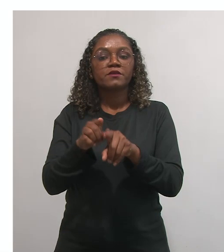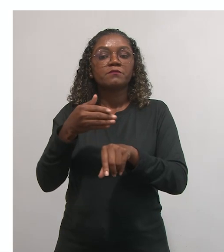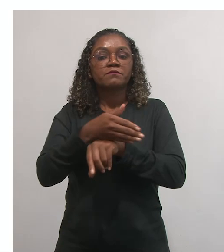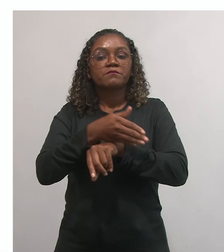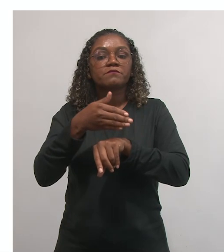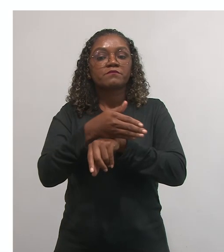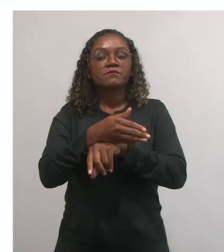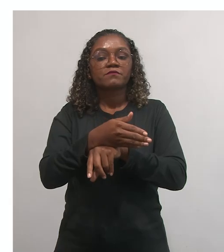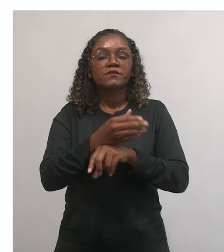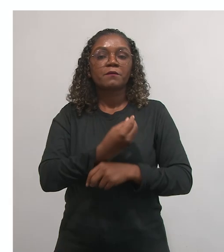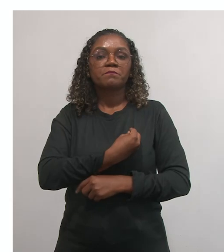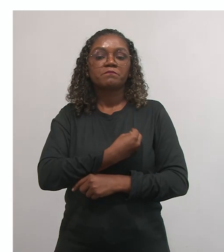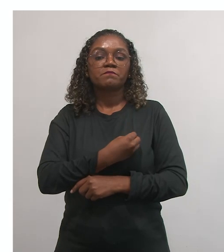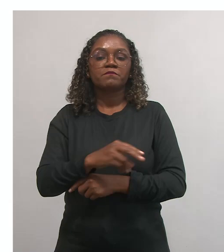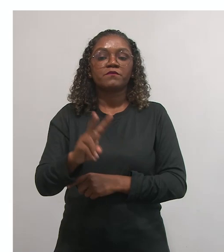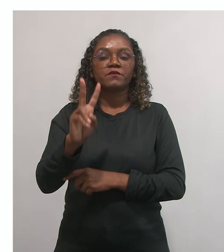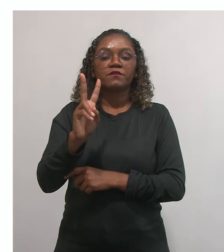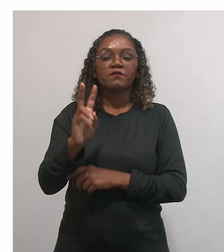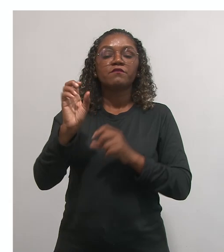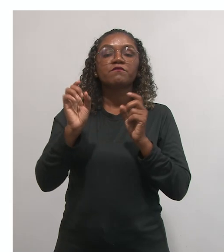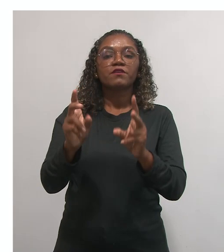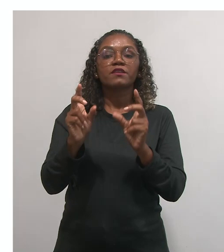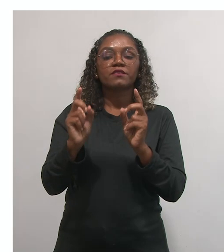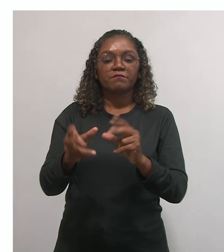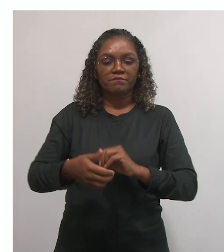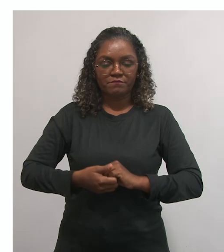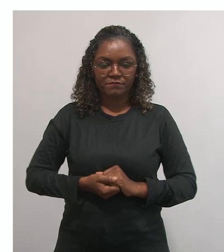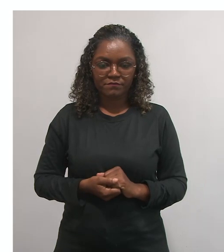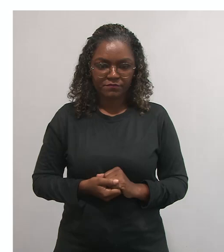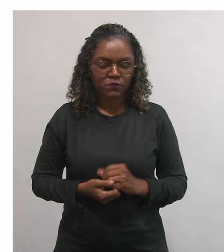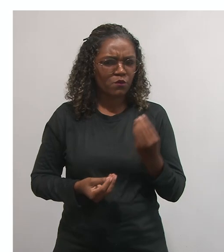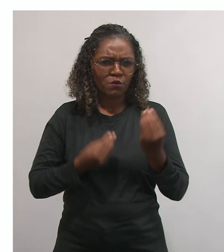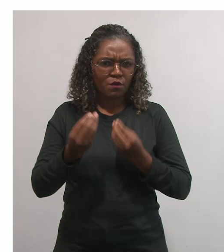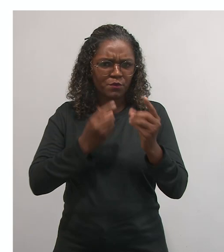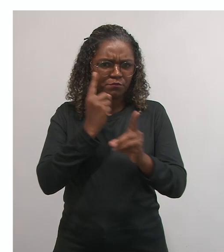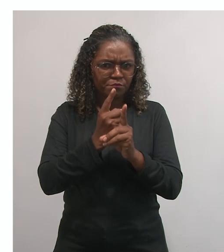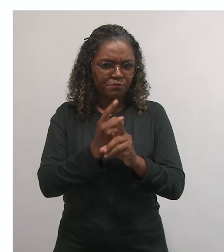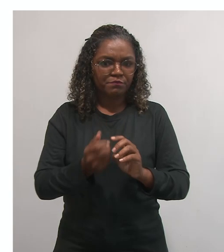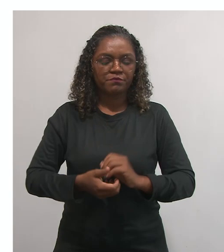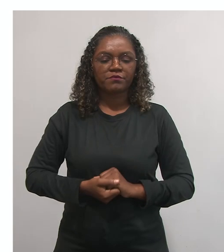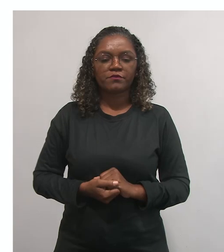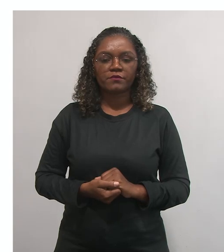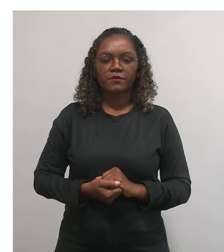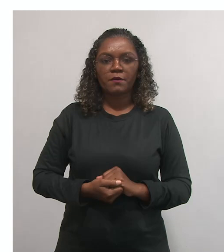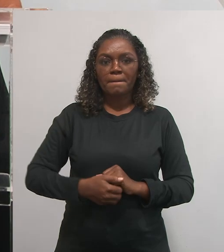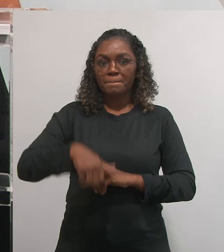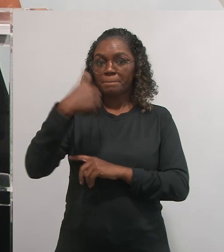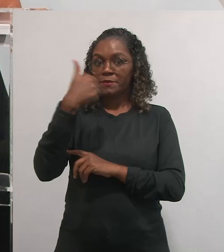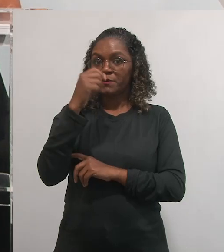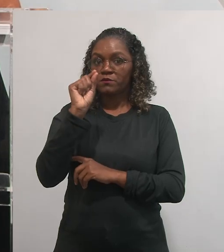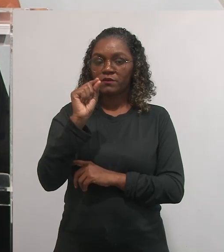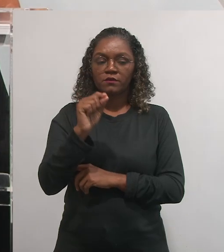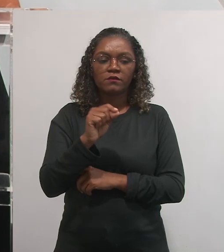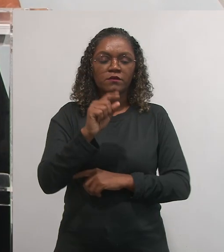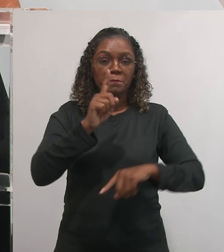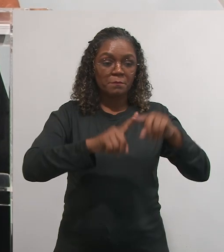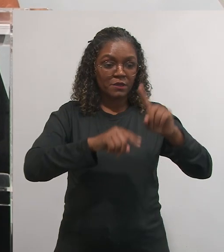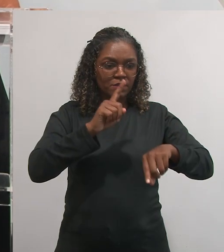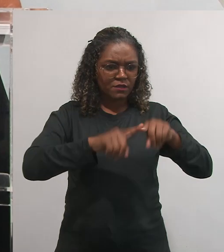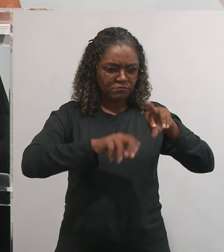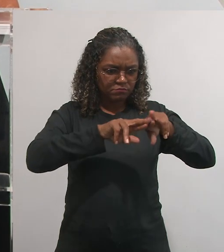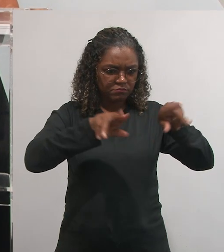vendas como que a gente identifica identificamos os cinco produtos que são mais